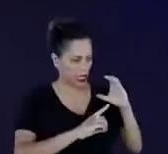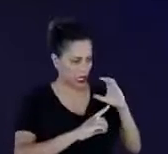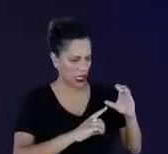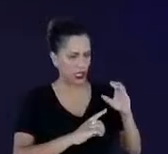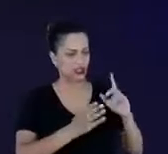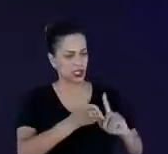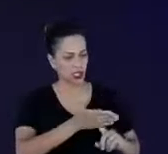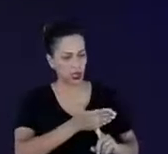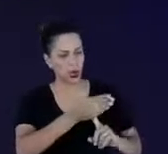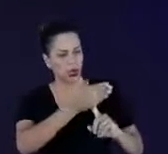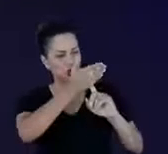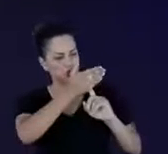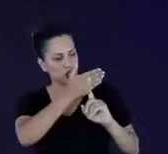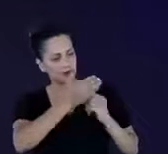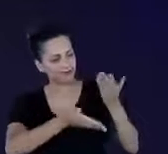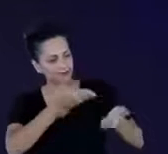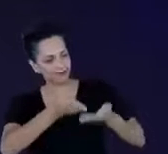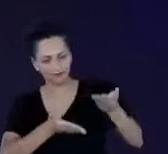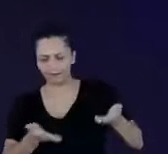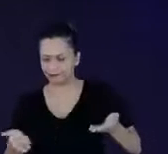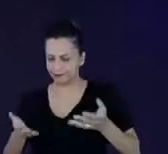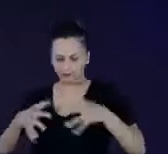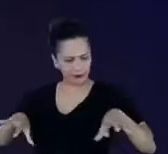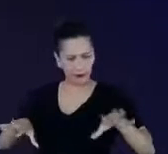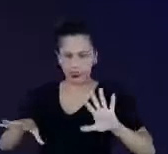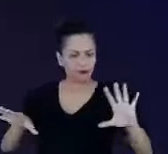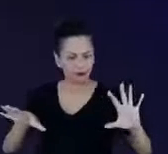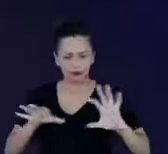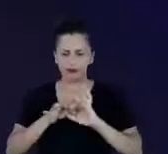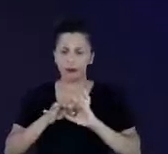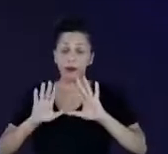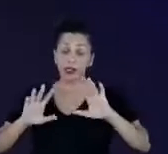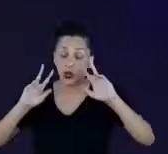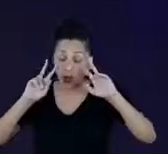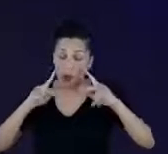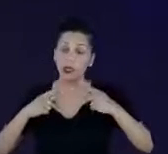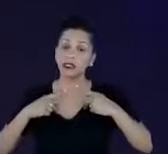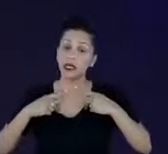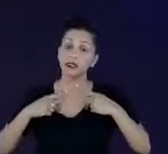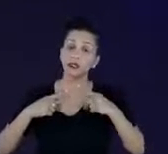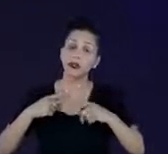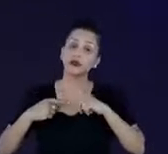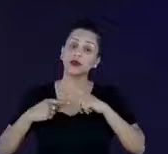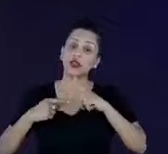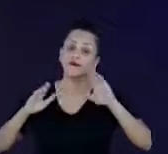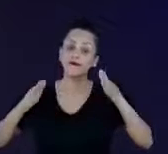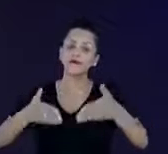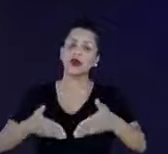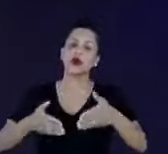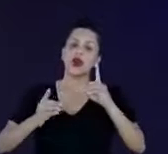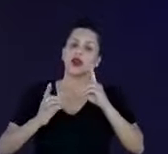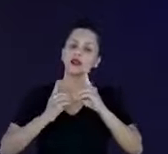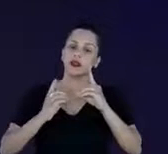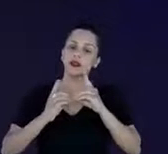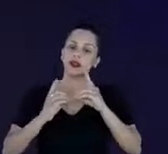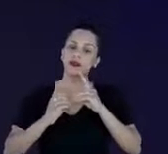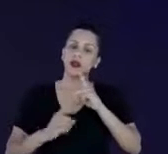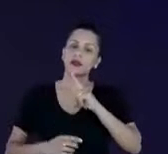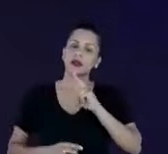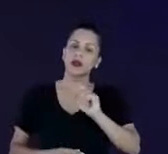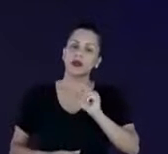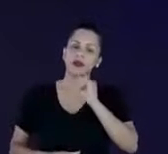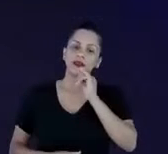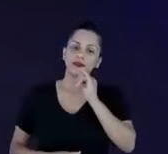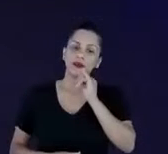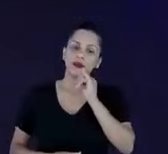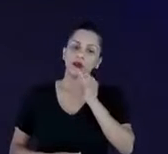tecnológico do cliente e ao mesmo tempo a humanização focar tem um atendimento de novo né trazendo aquela condição que eu